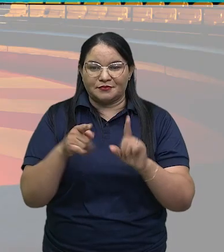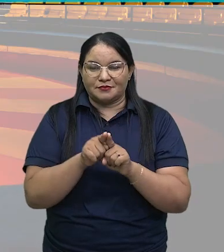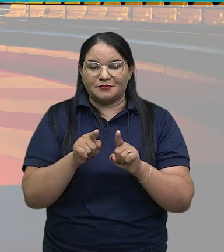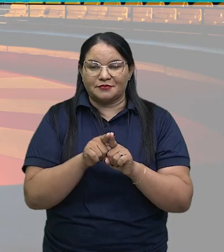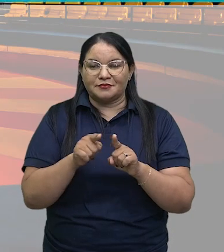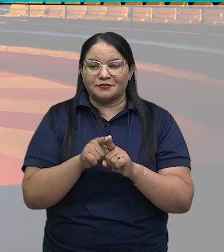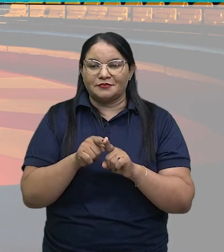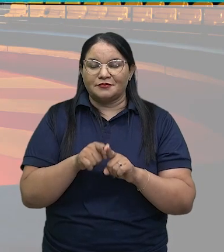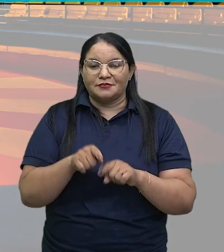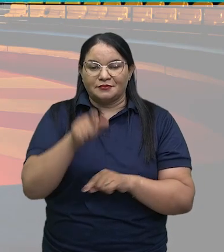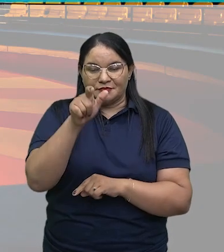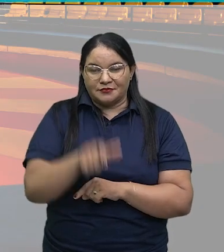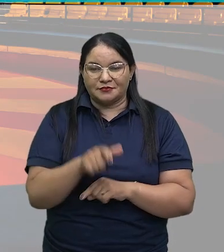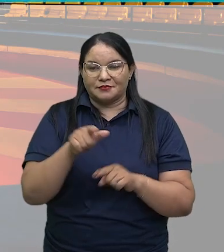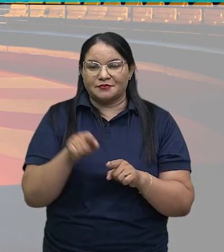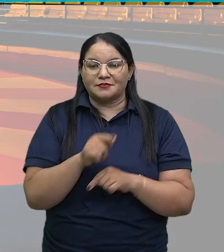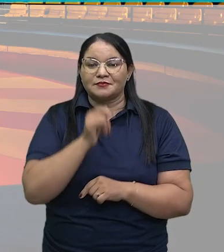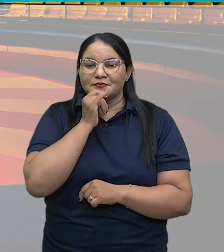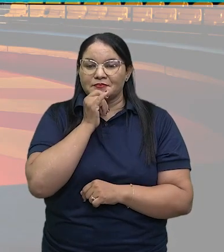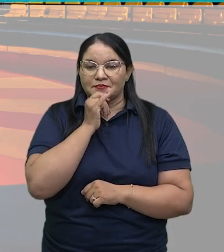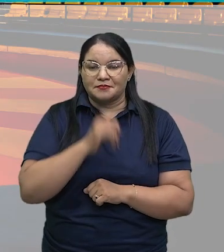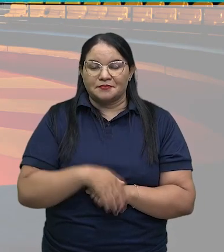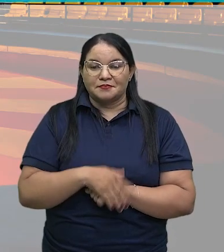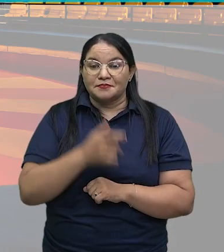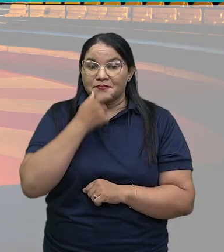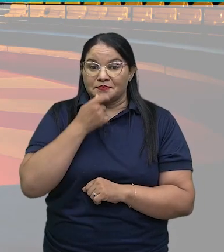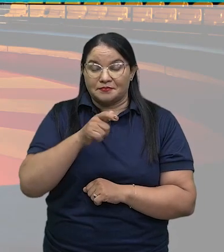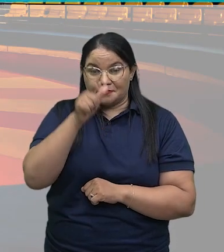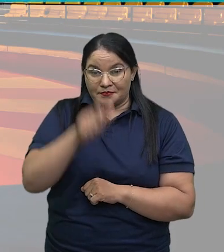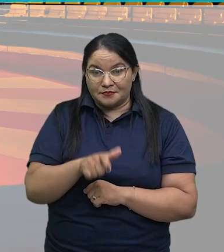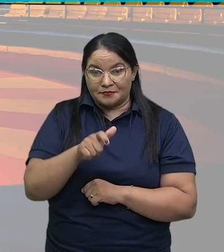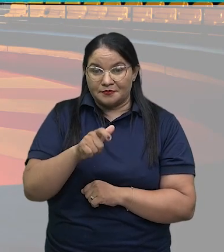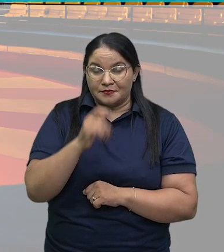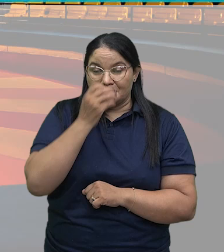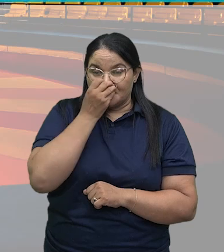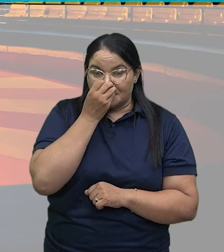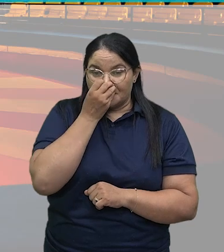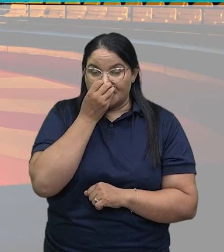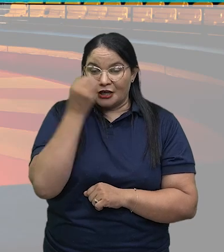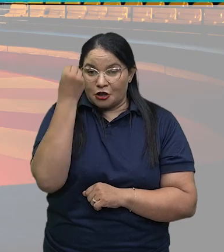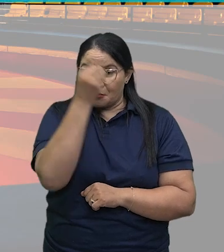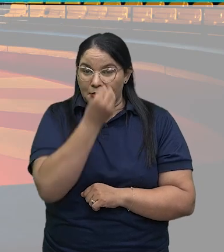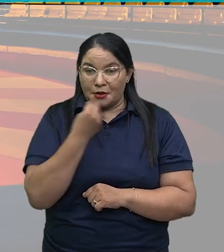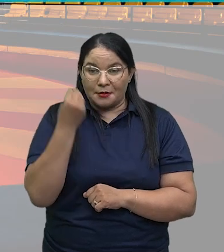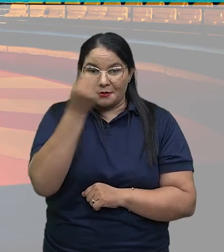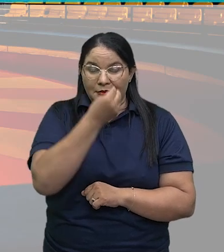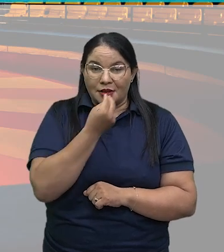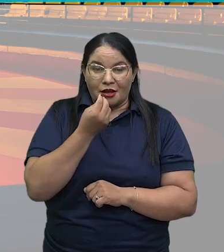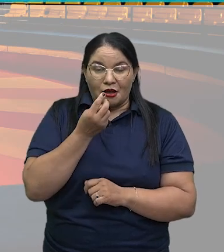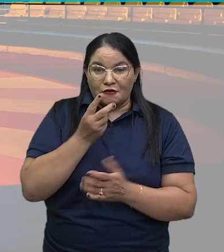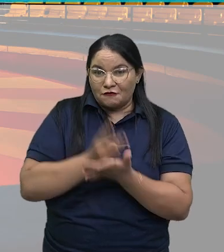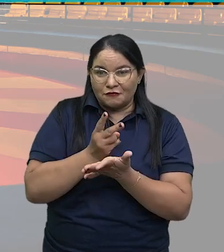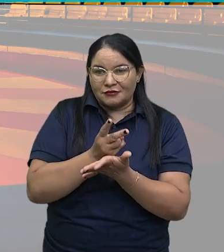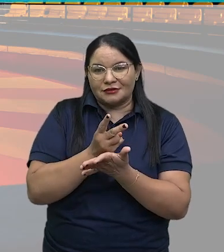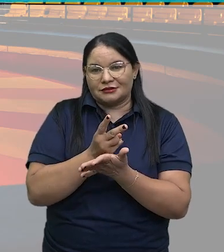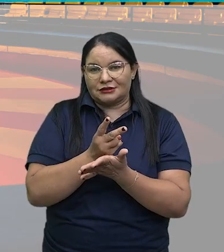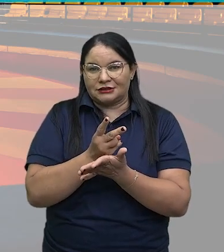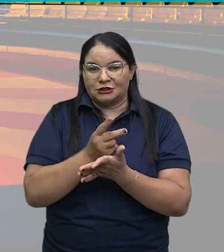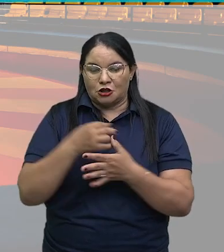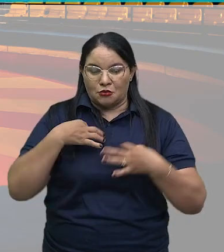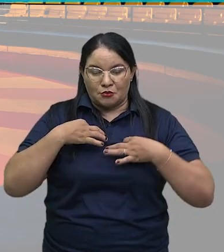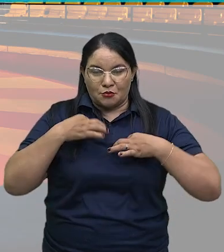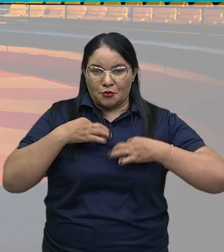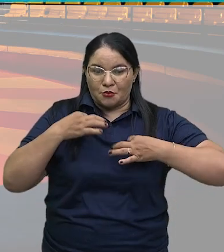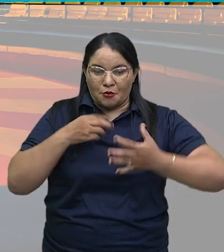Características estéticas e dramáticas. O excêntrico não tem uma maquiagem fixa, nem o